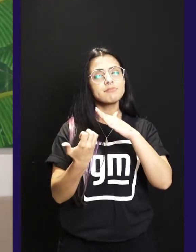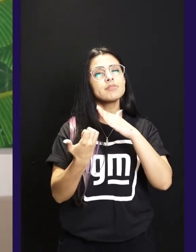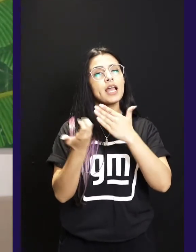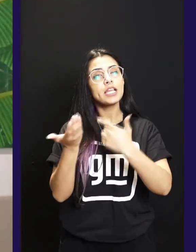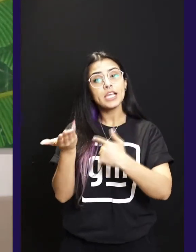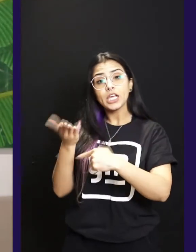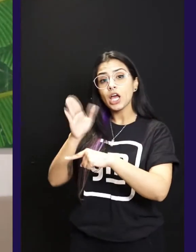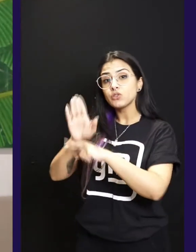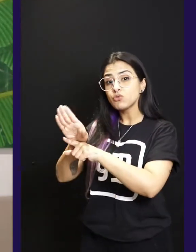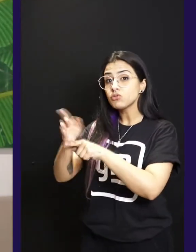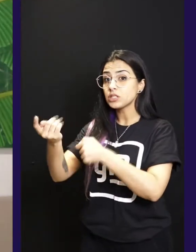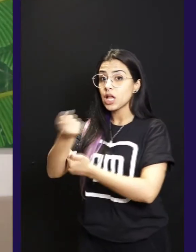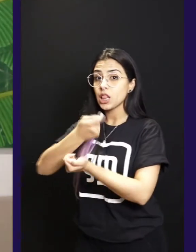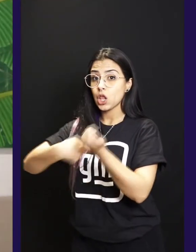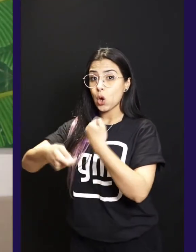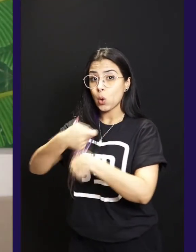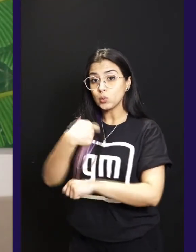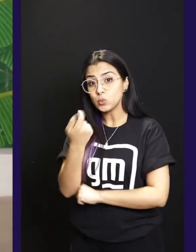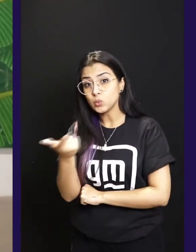e